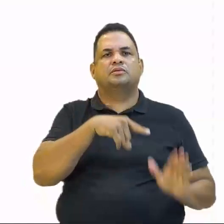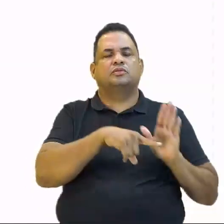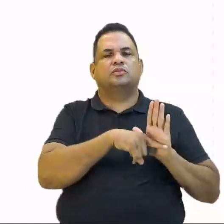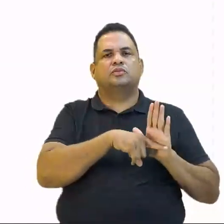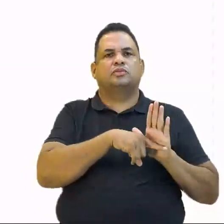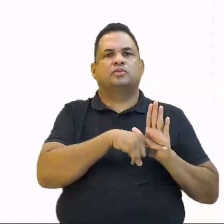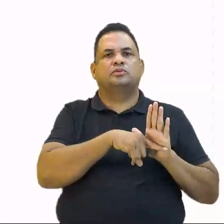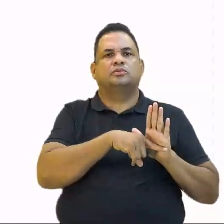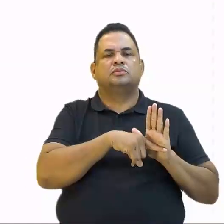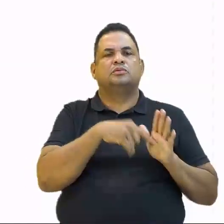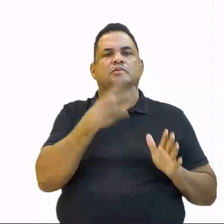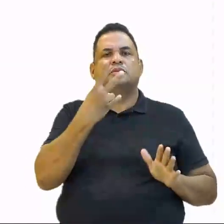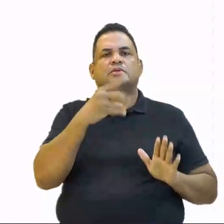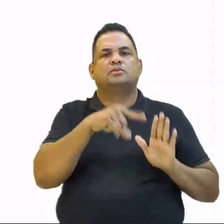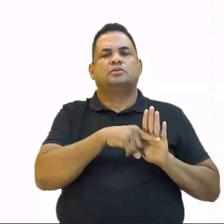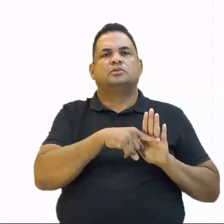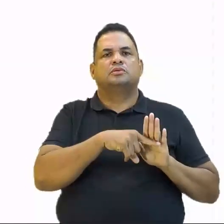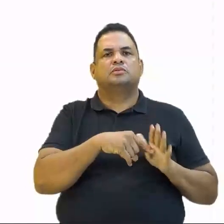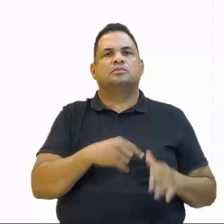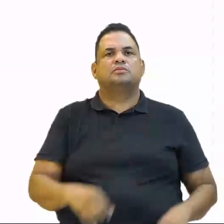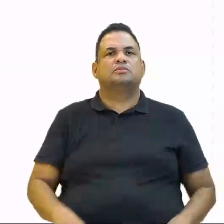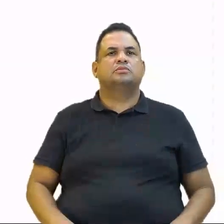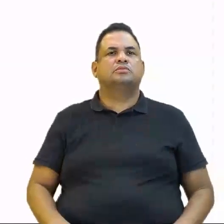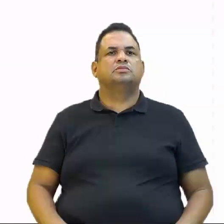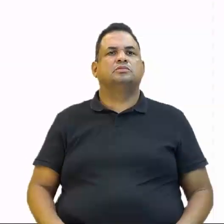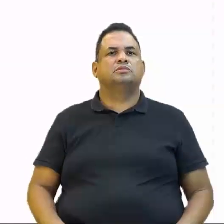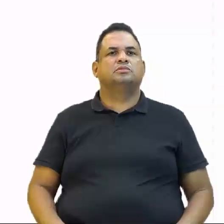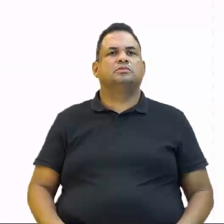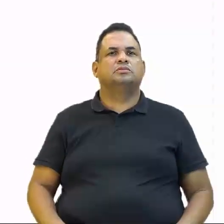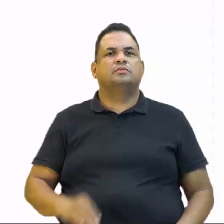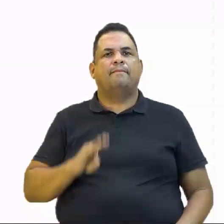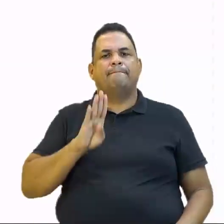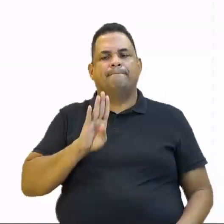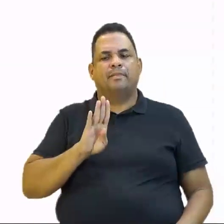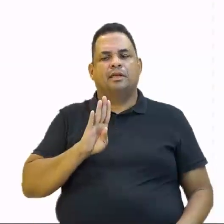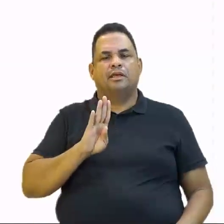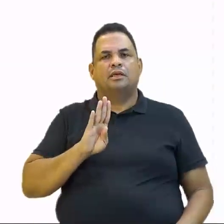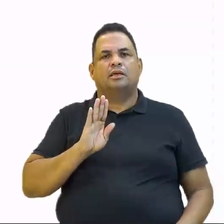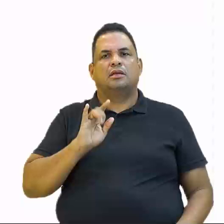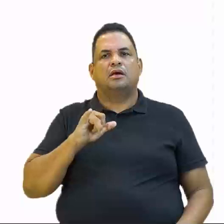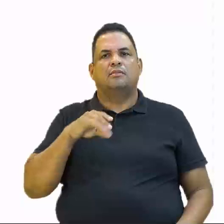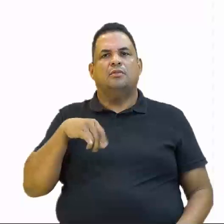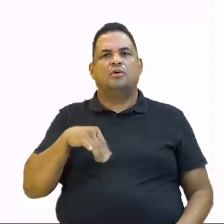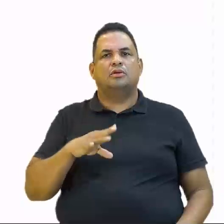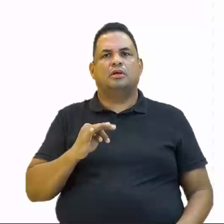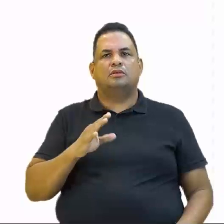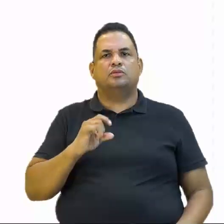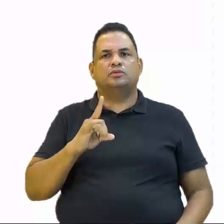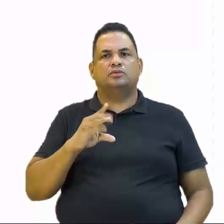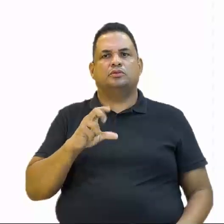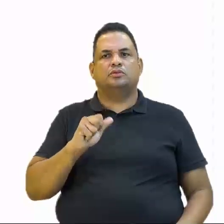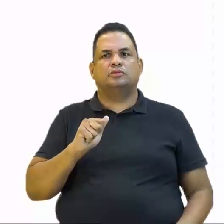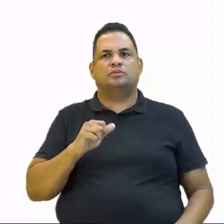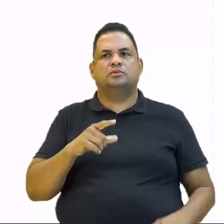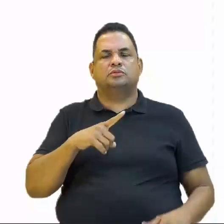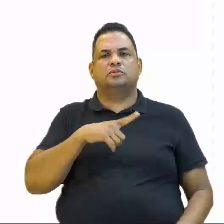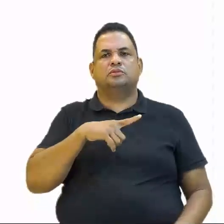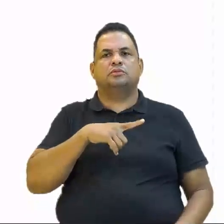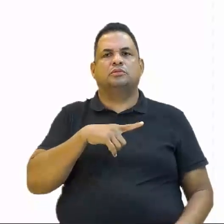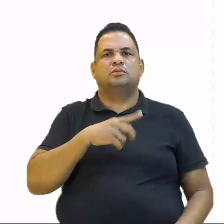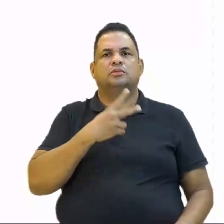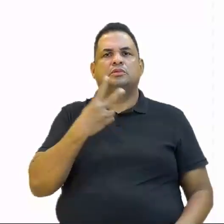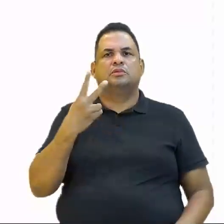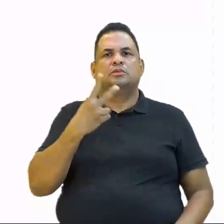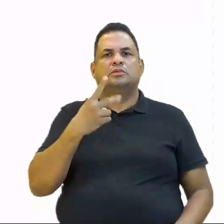ânion aqui. Então, se nós estamos falando do bicarbonato de sódio, o sódio tem carga de